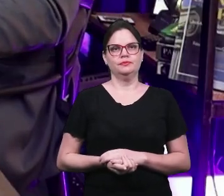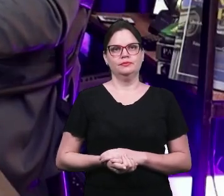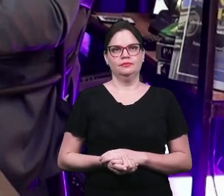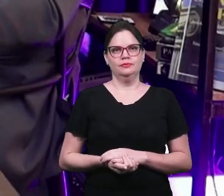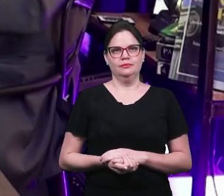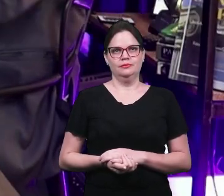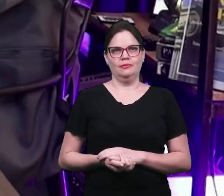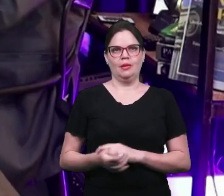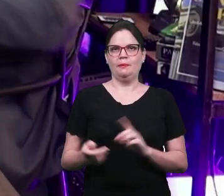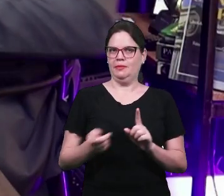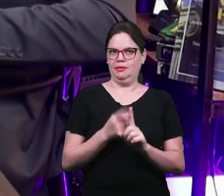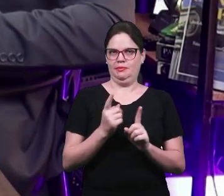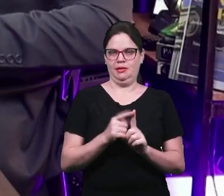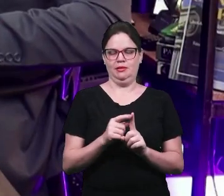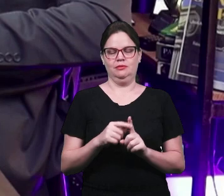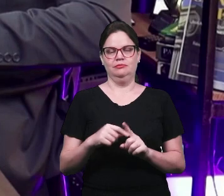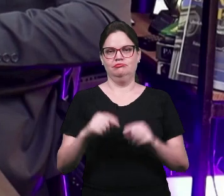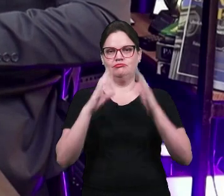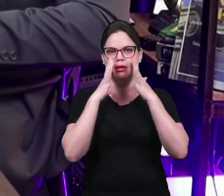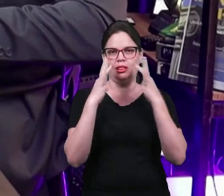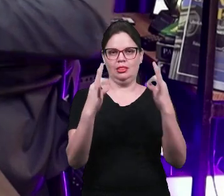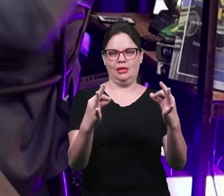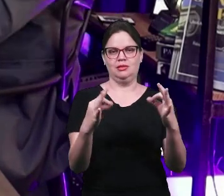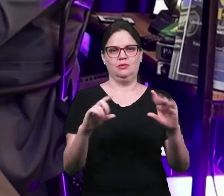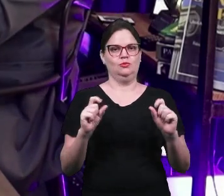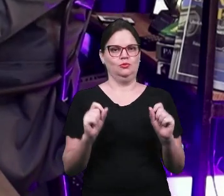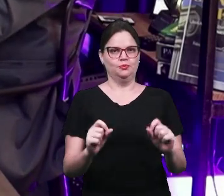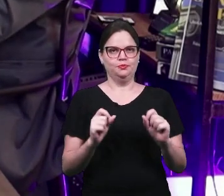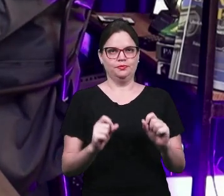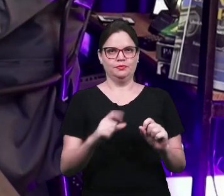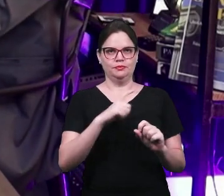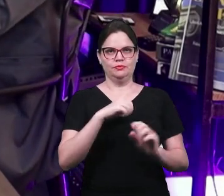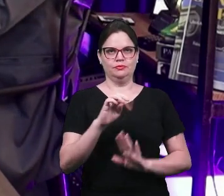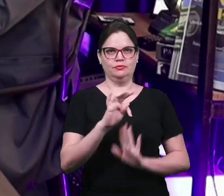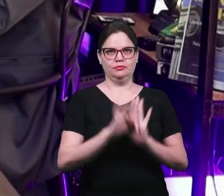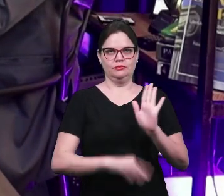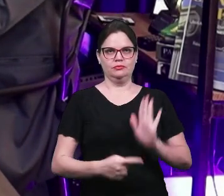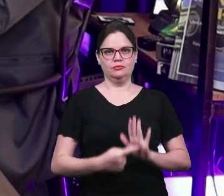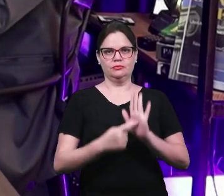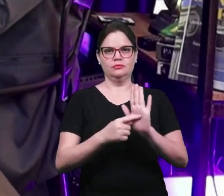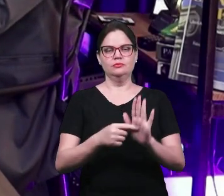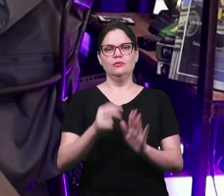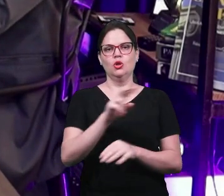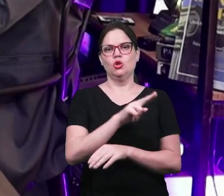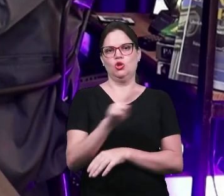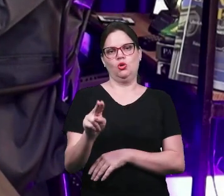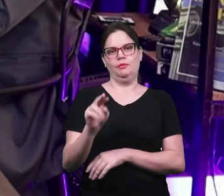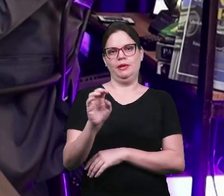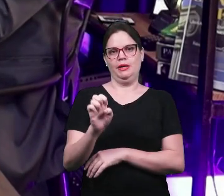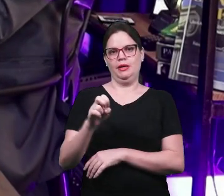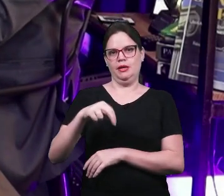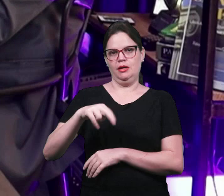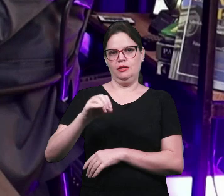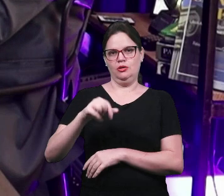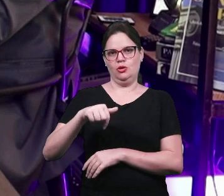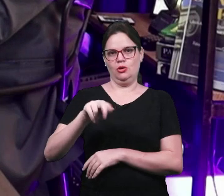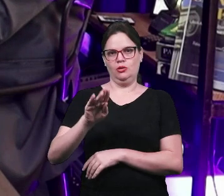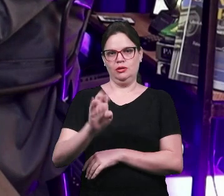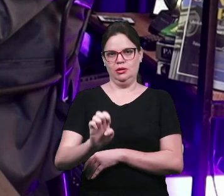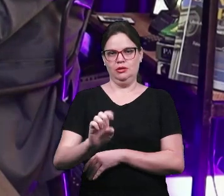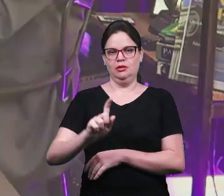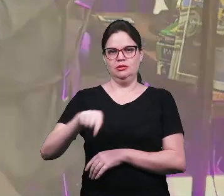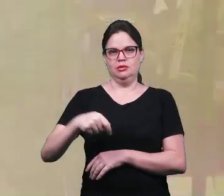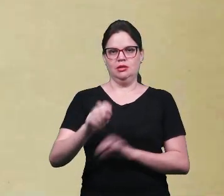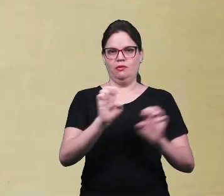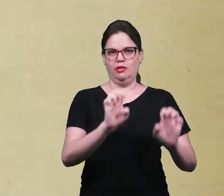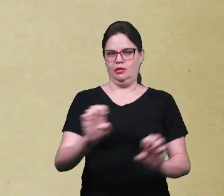Eu gostaria de chamar a atenção dentro do texto que expressa sobre Enoque, em Gênesis capítulo